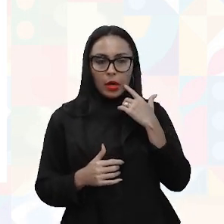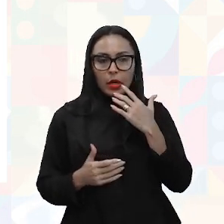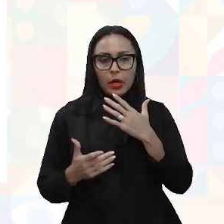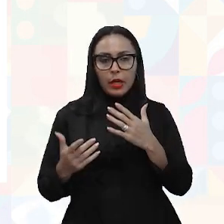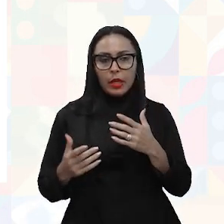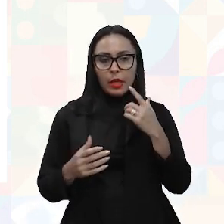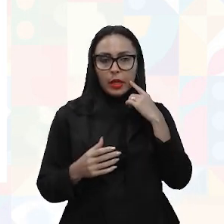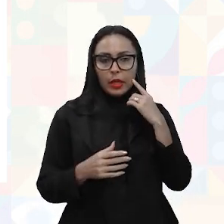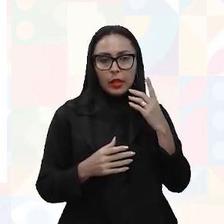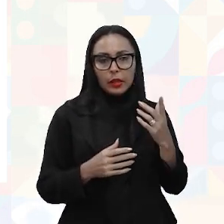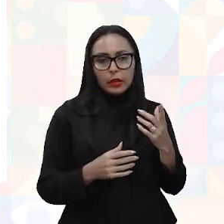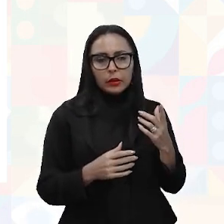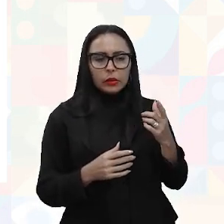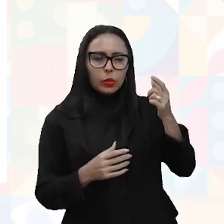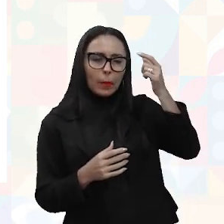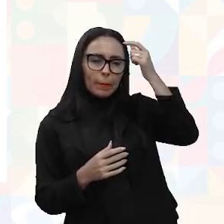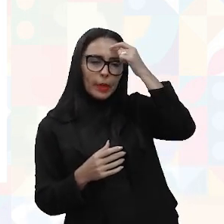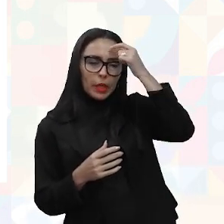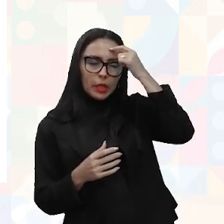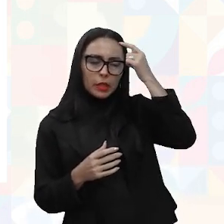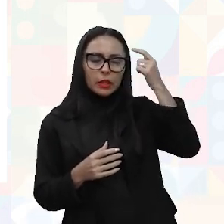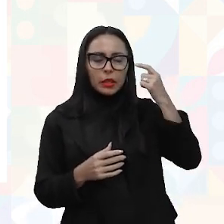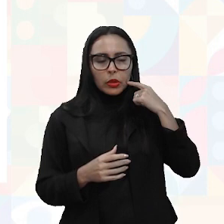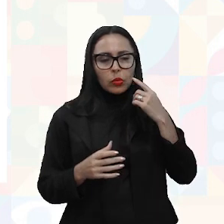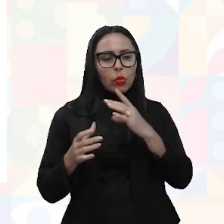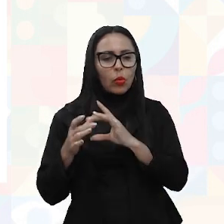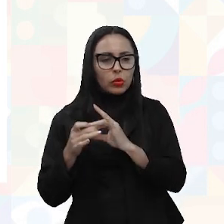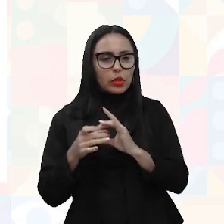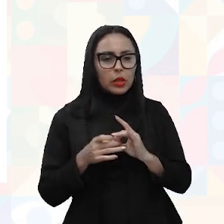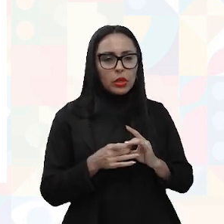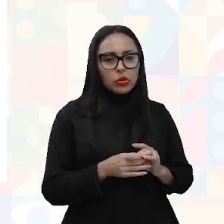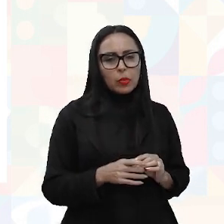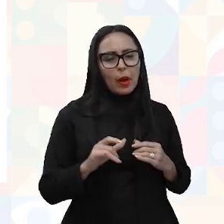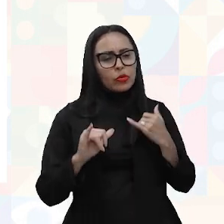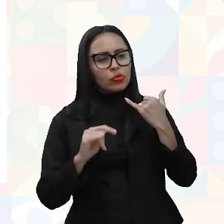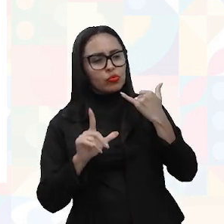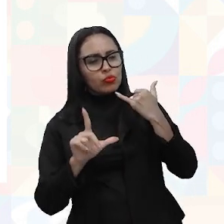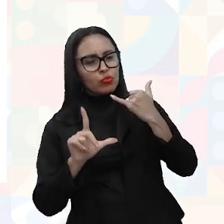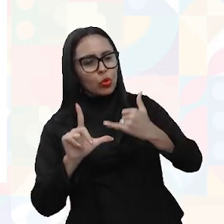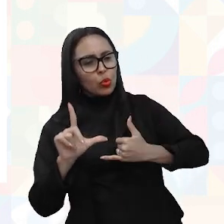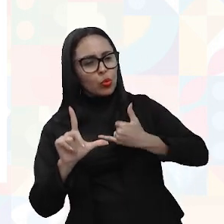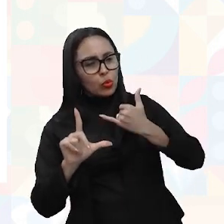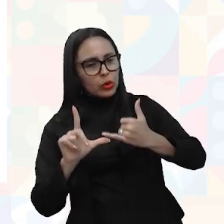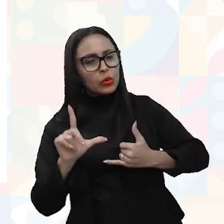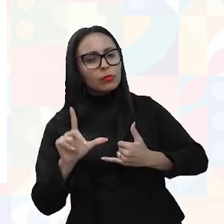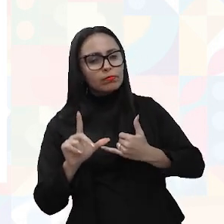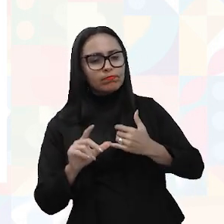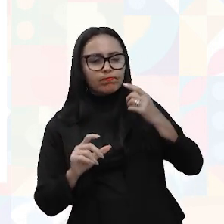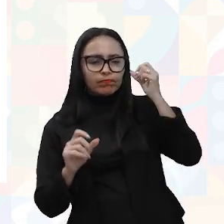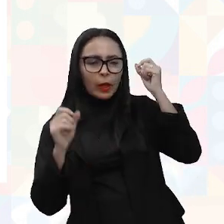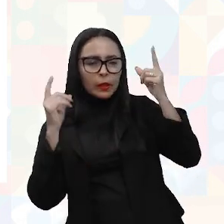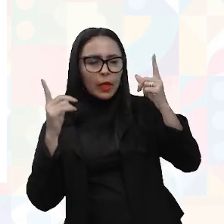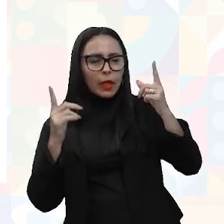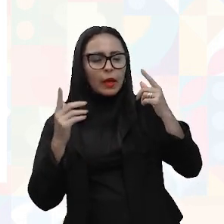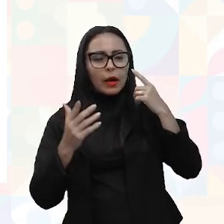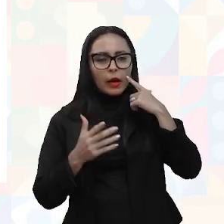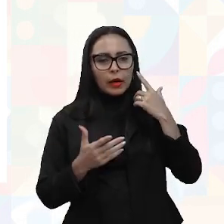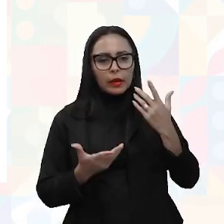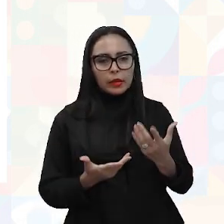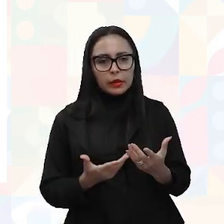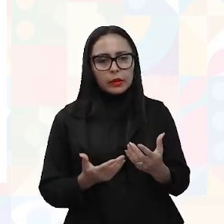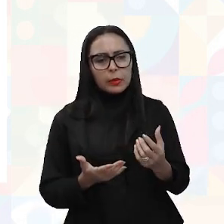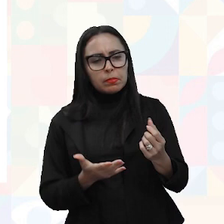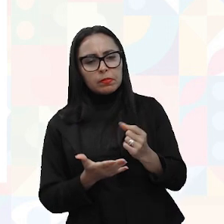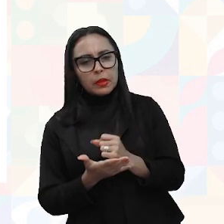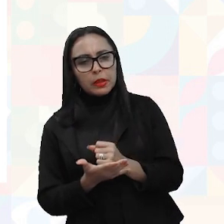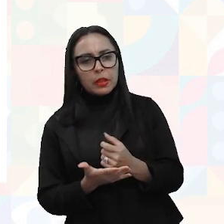não necessariamente pressupõe uma regra. Ela teria um contexto mais ludólogo da ideia de jogo. Então, tipo, a brincadeira é, eu vou